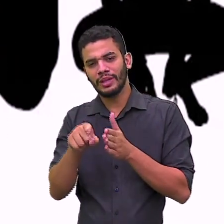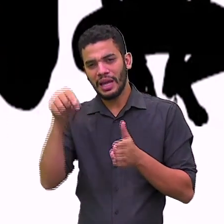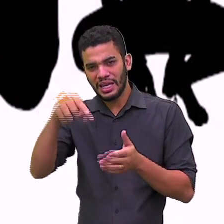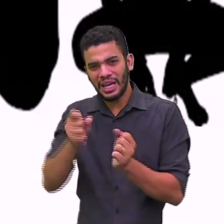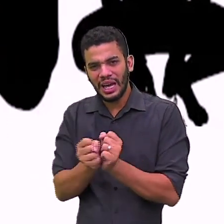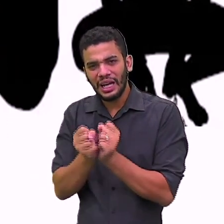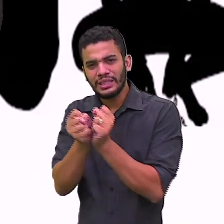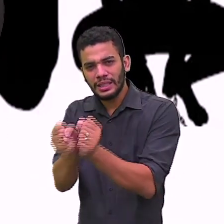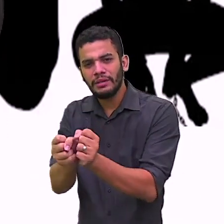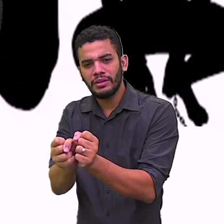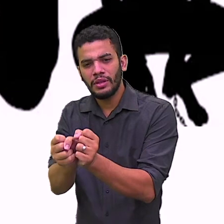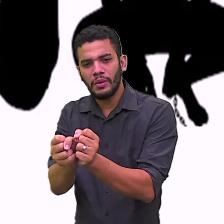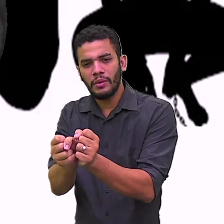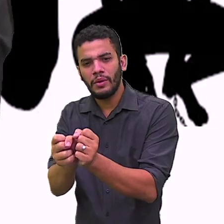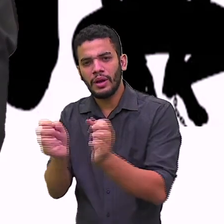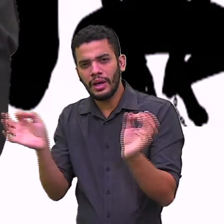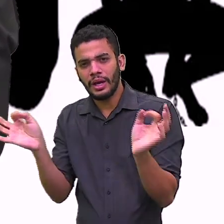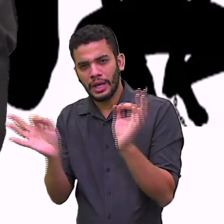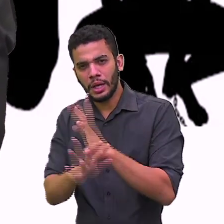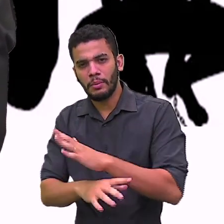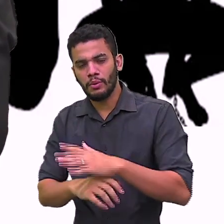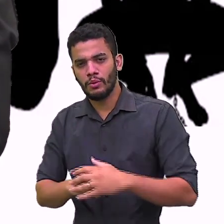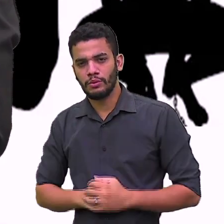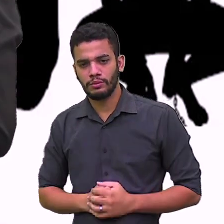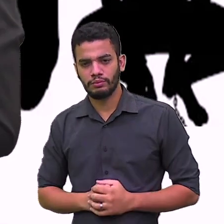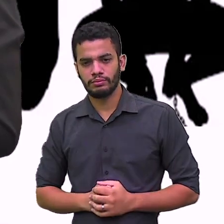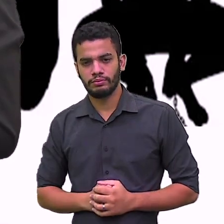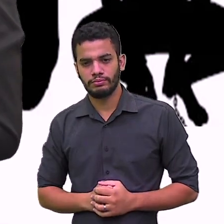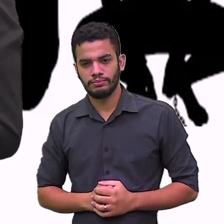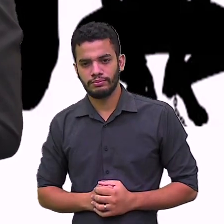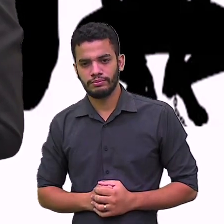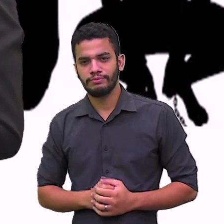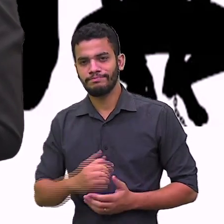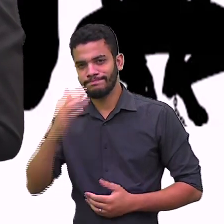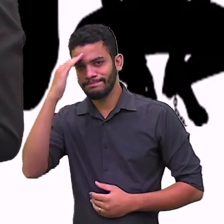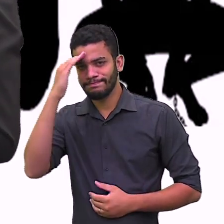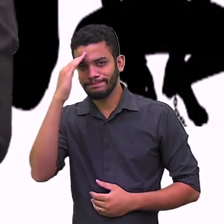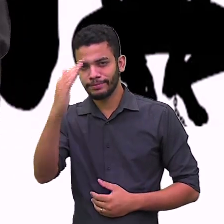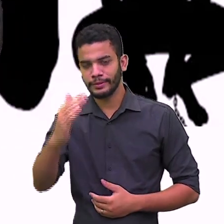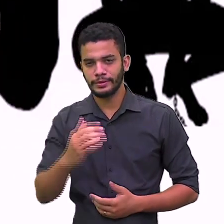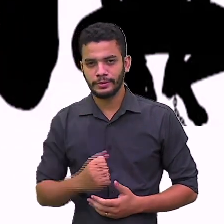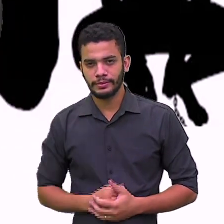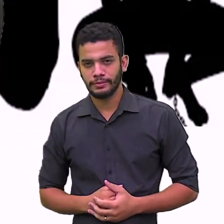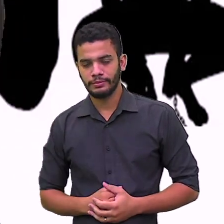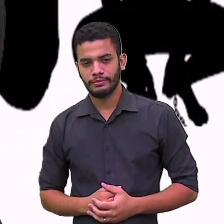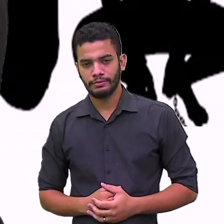no Brasil acabou? Até a próxima aula.